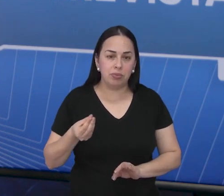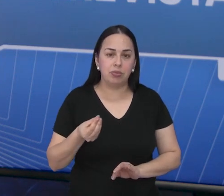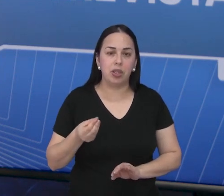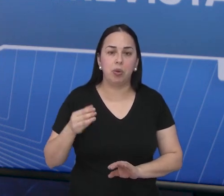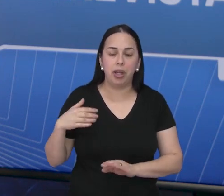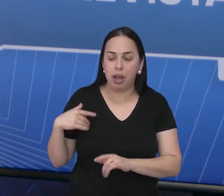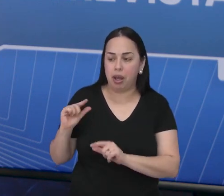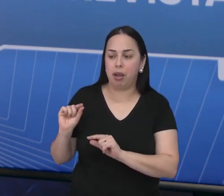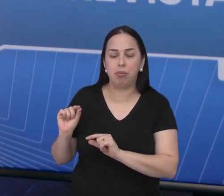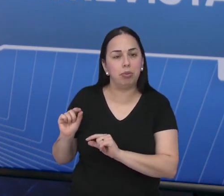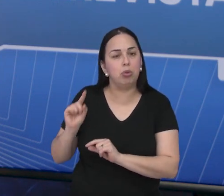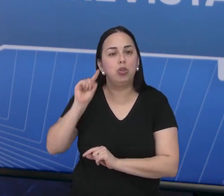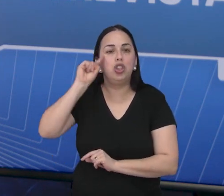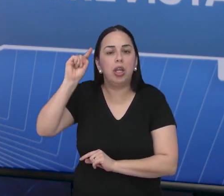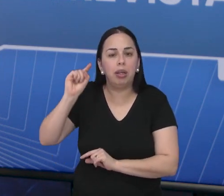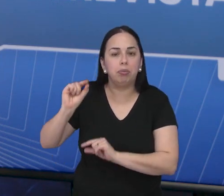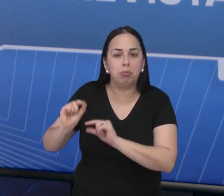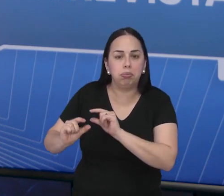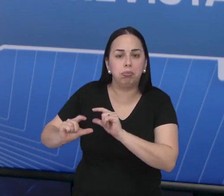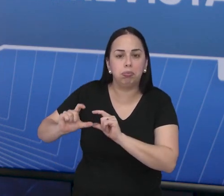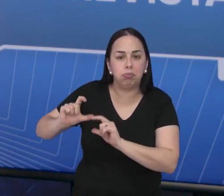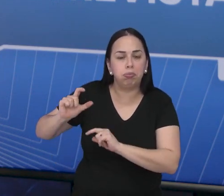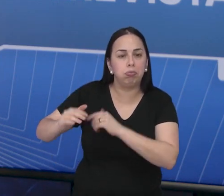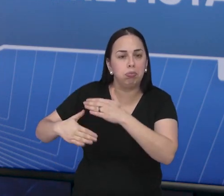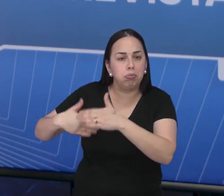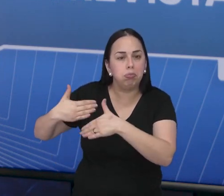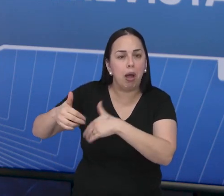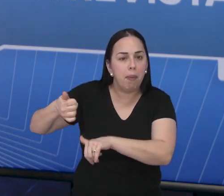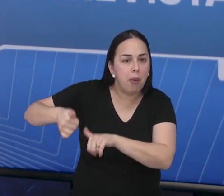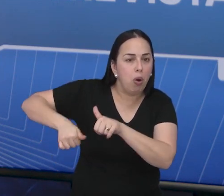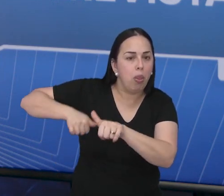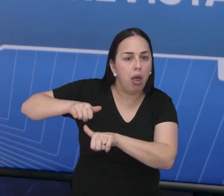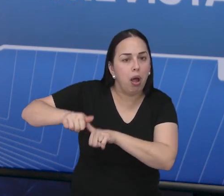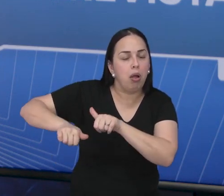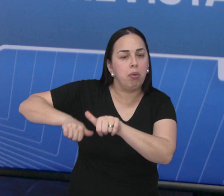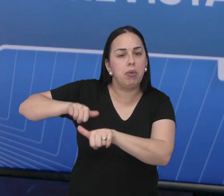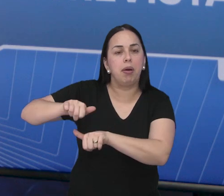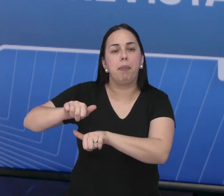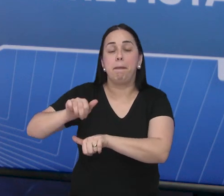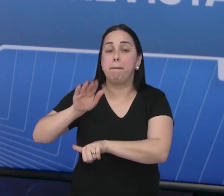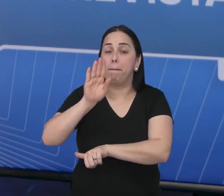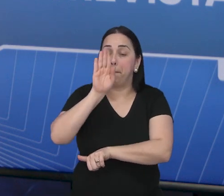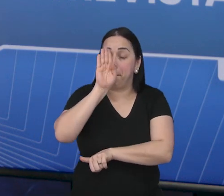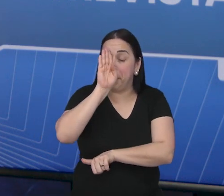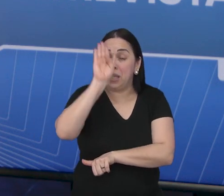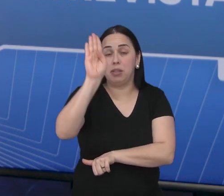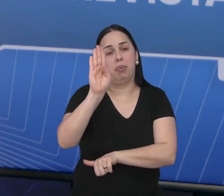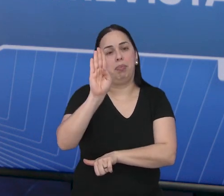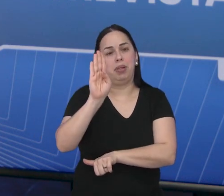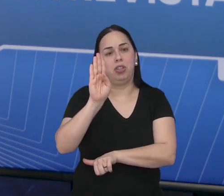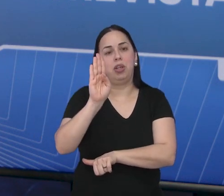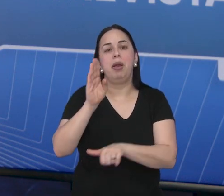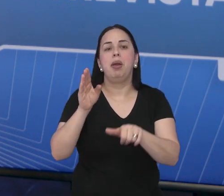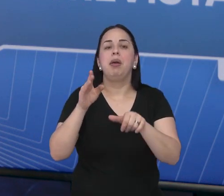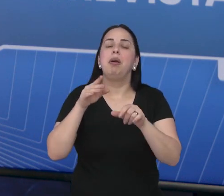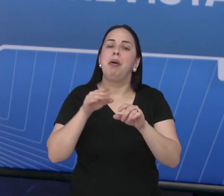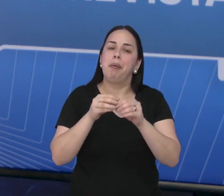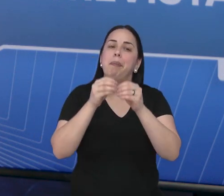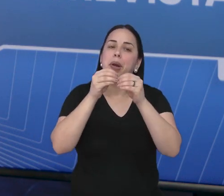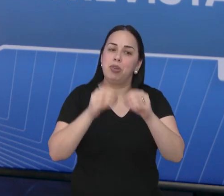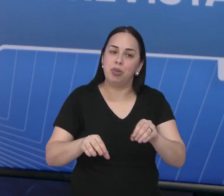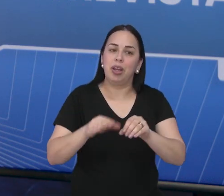essa gradualidade. Então, ele tem que ser gradual, tem que ser uma mudança gradual, principalmente para os cofres públicos, para não